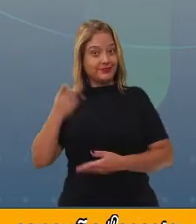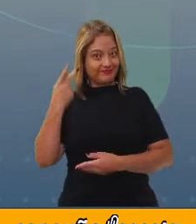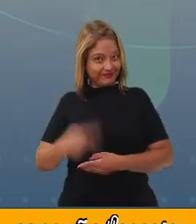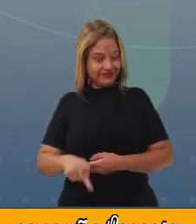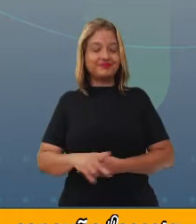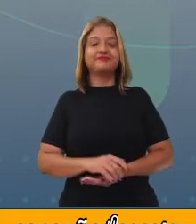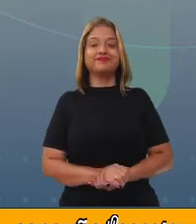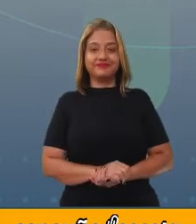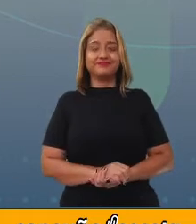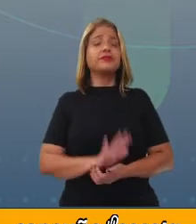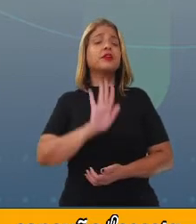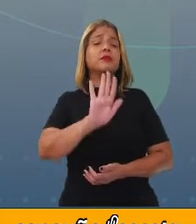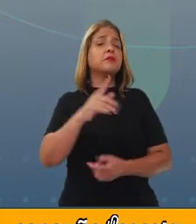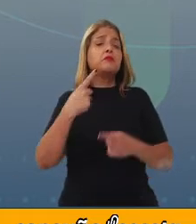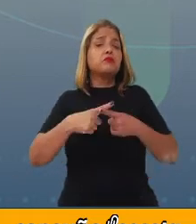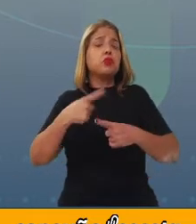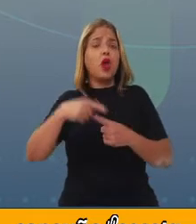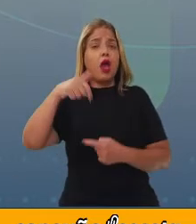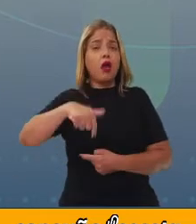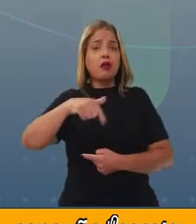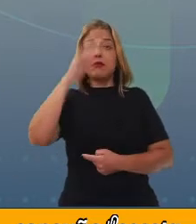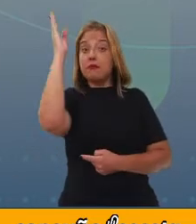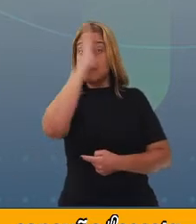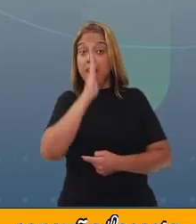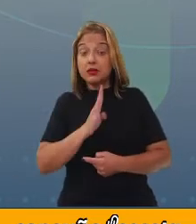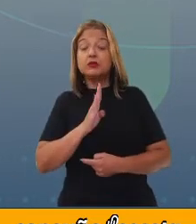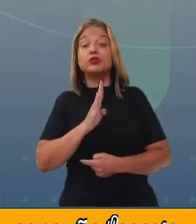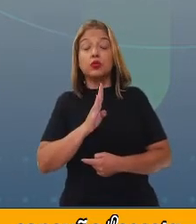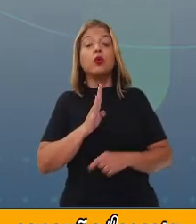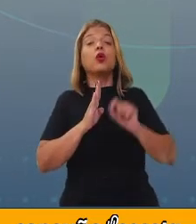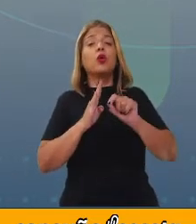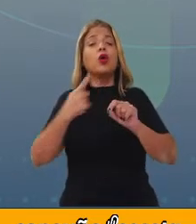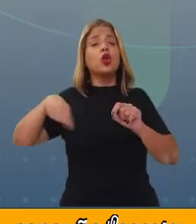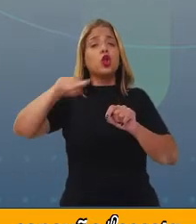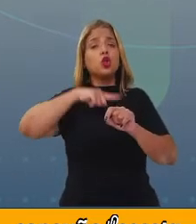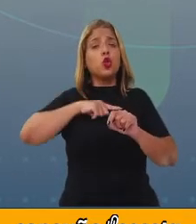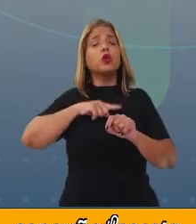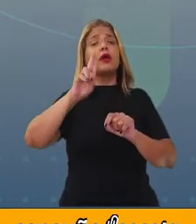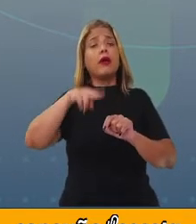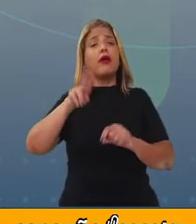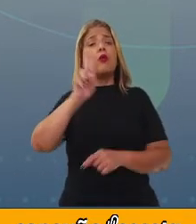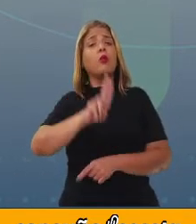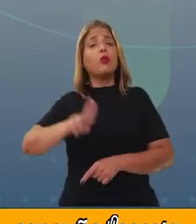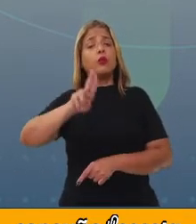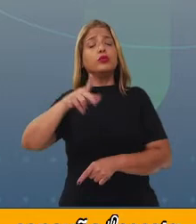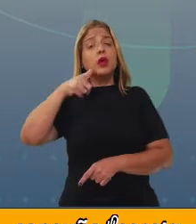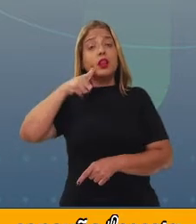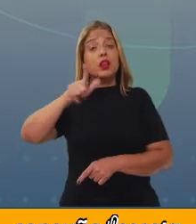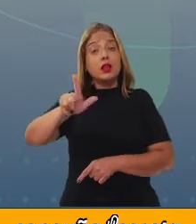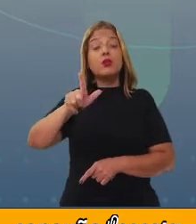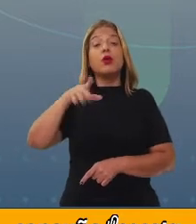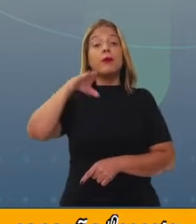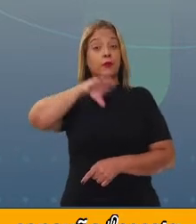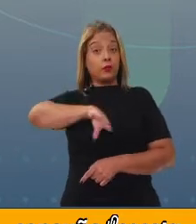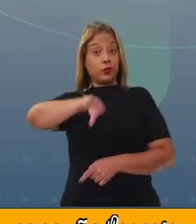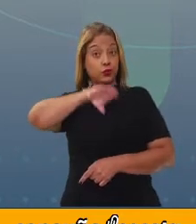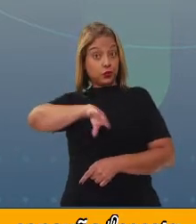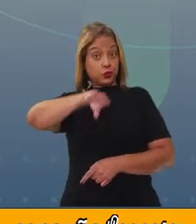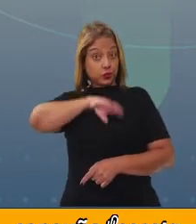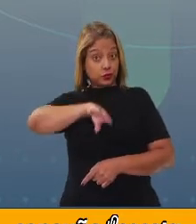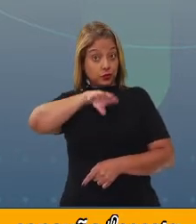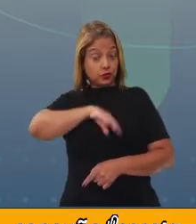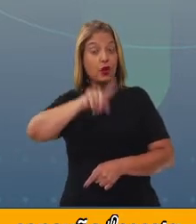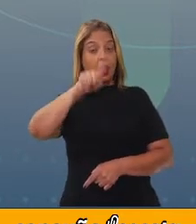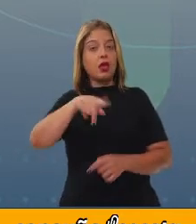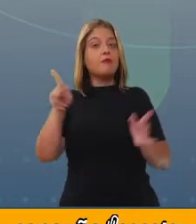E por que será que aqui no Brasil nós falamos a língua portuguesa? Nós temos essa língua como a nossa